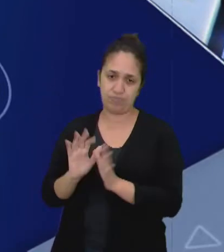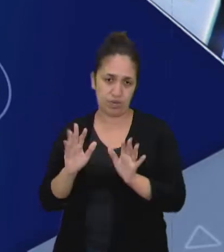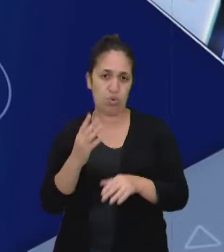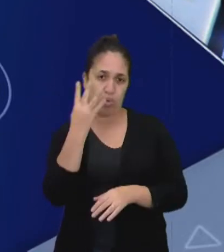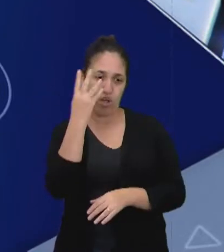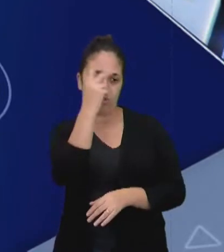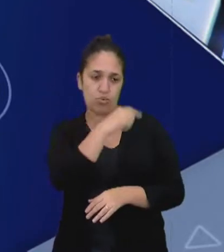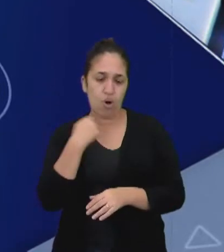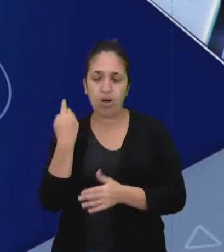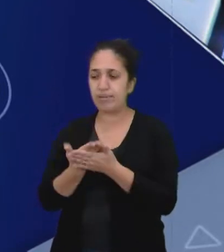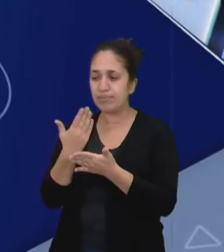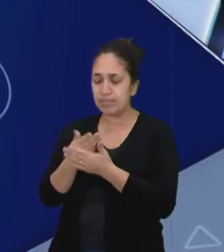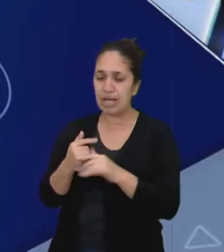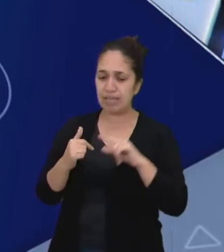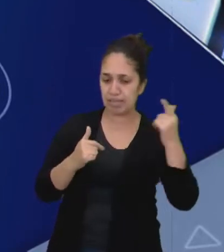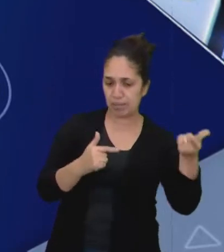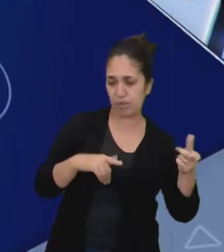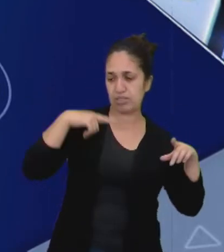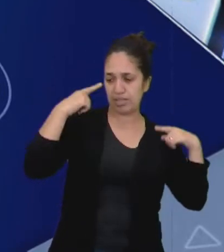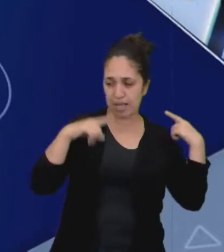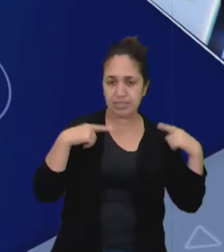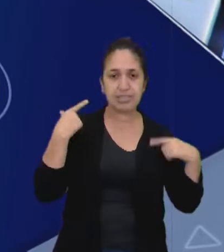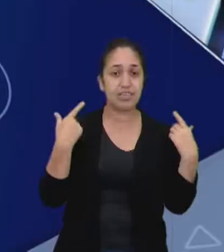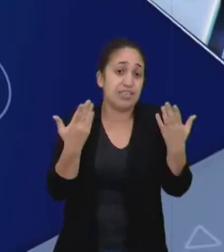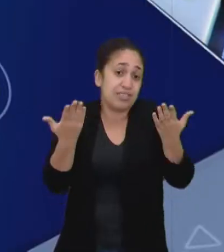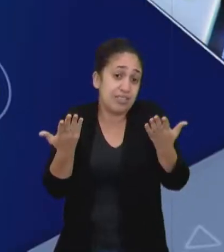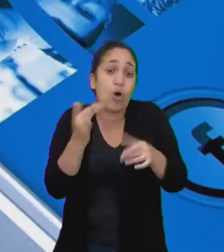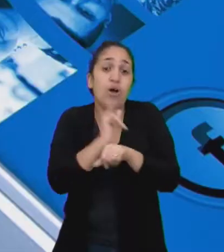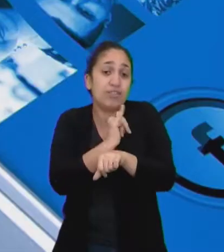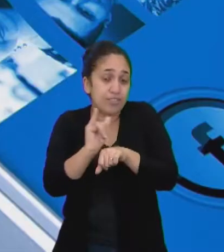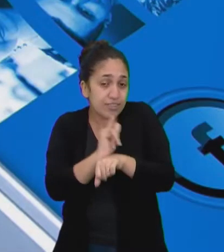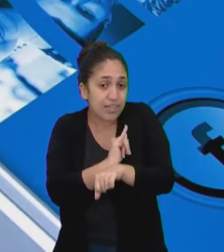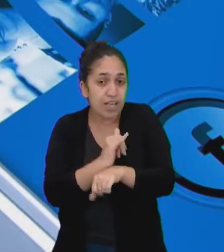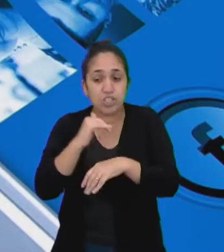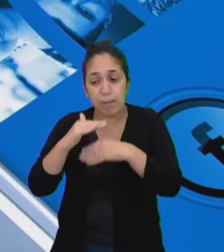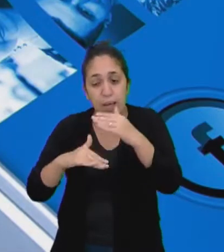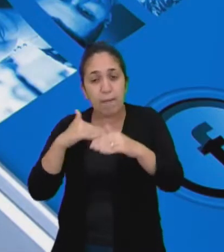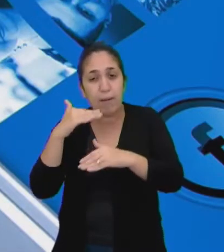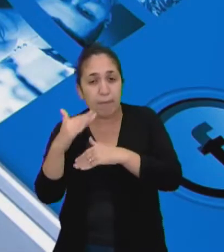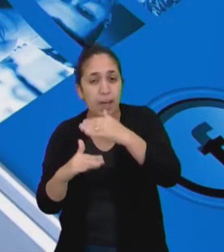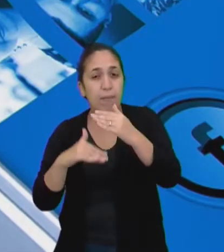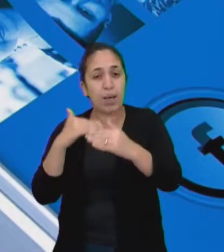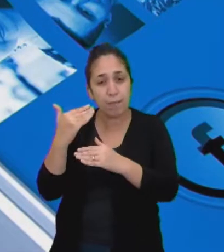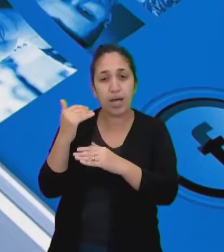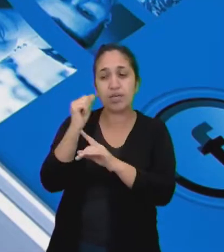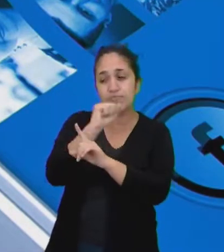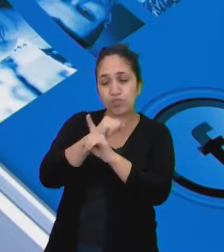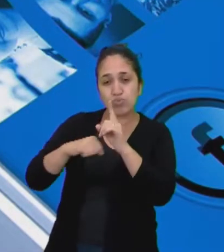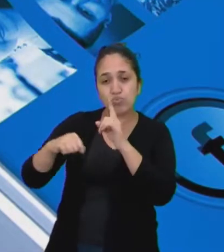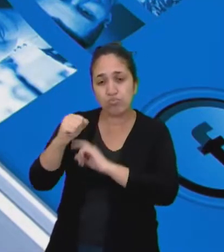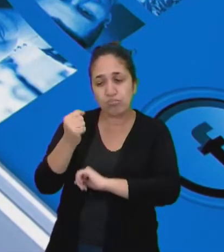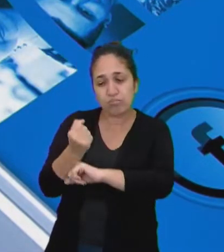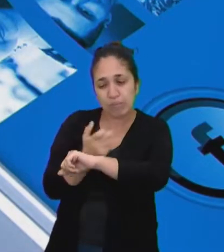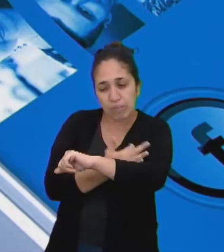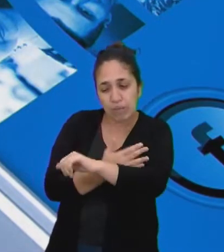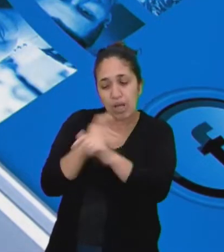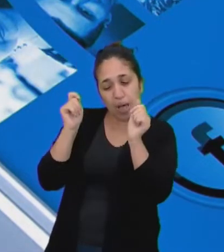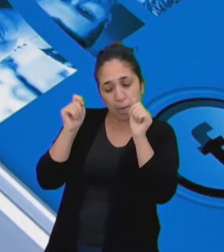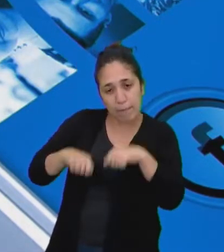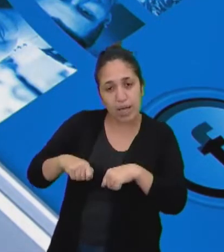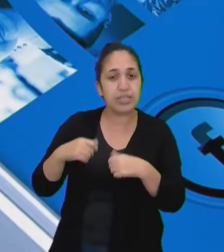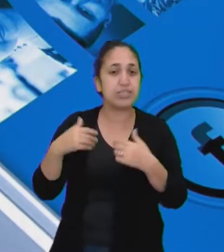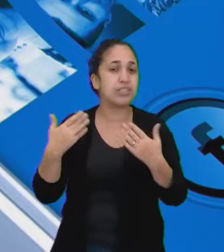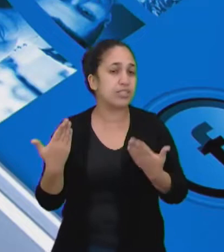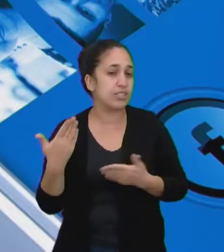dia, depois eu vou ter lazer. É estratégia de vida, gente. E desenvolve as competências socioemocionais, organização, né,